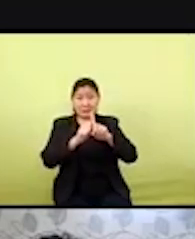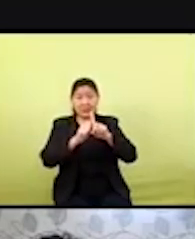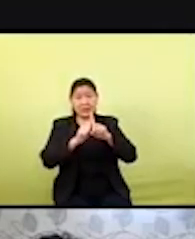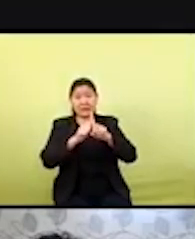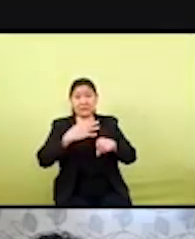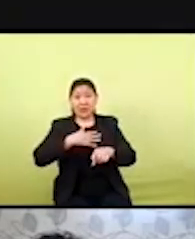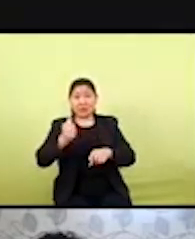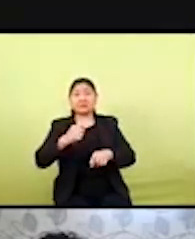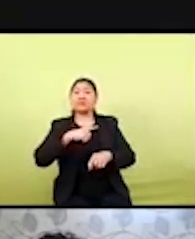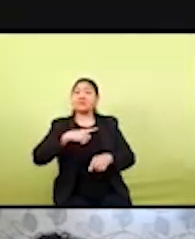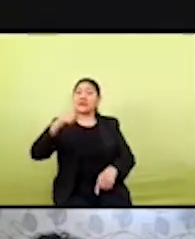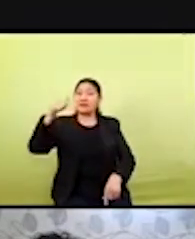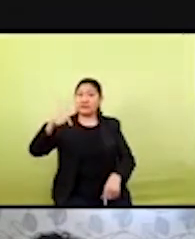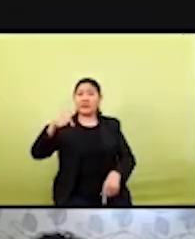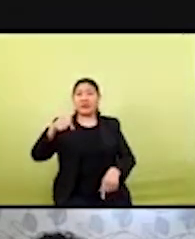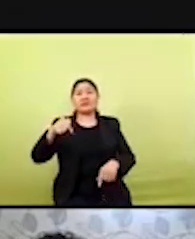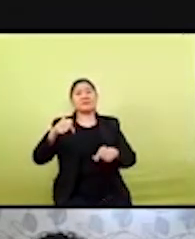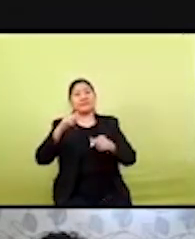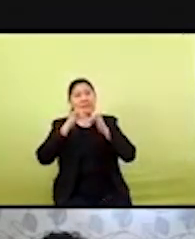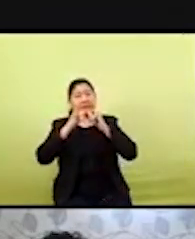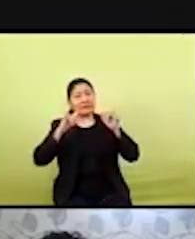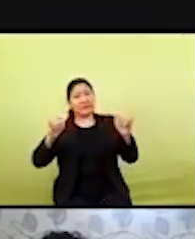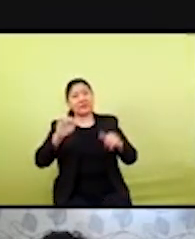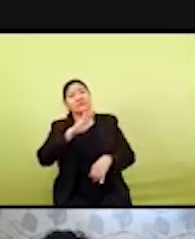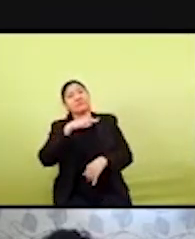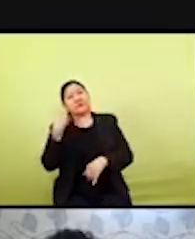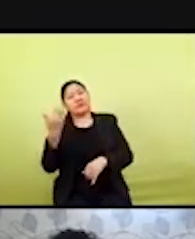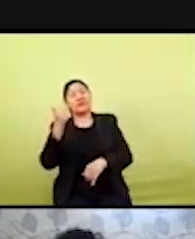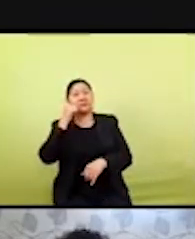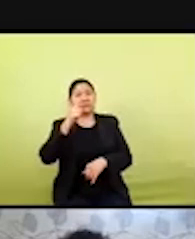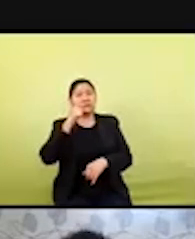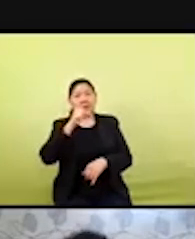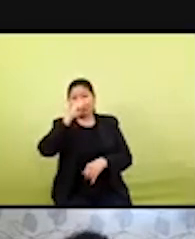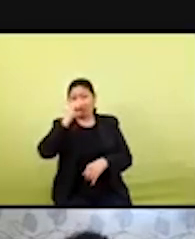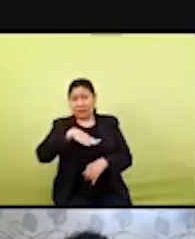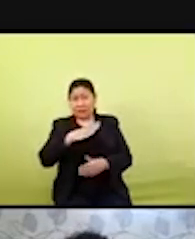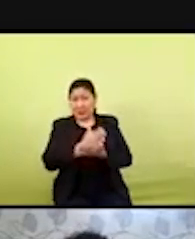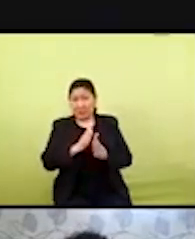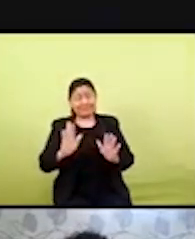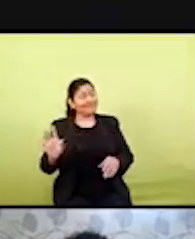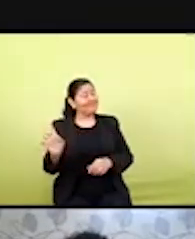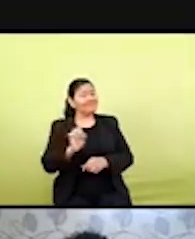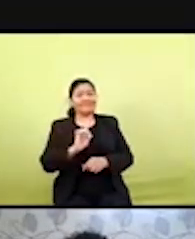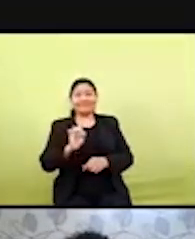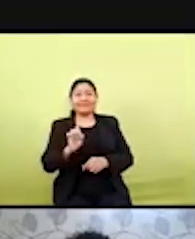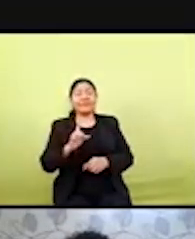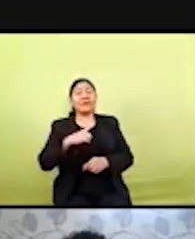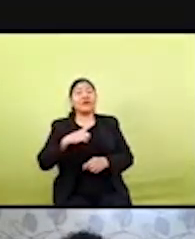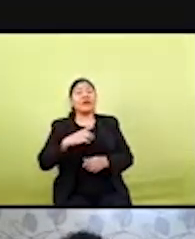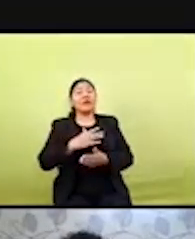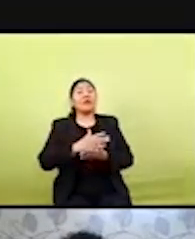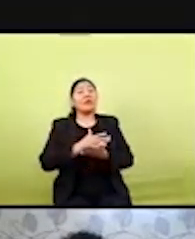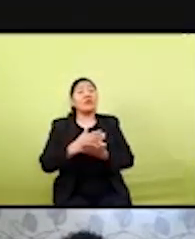7 casos de feminicídio em Campo Grande. Então, a violência não diminuiu, apesar de ter diminuído o acesso